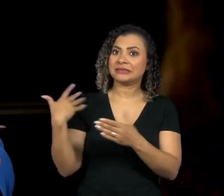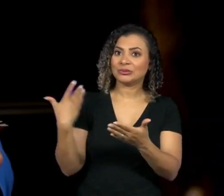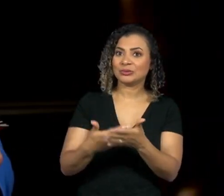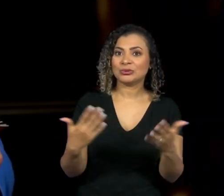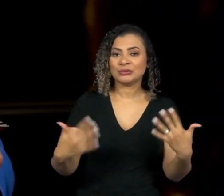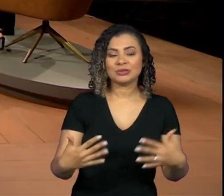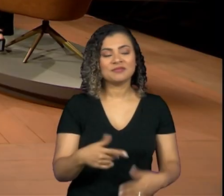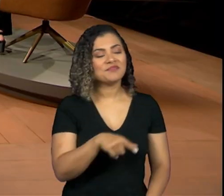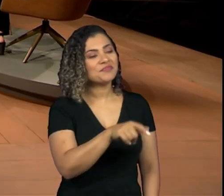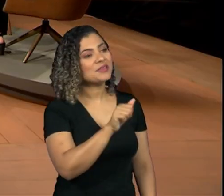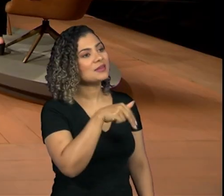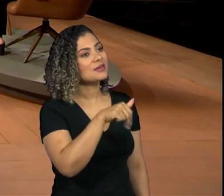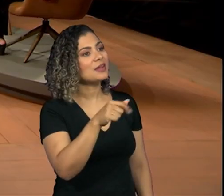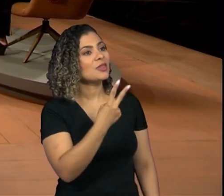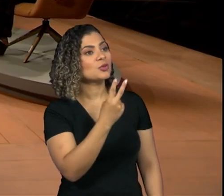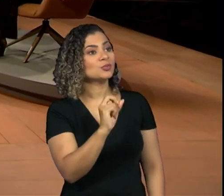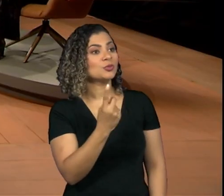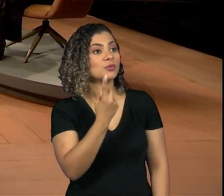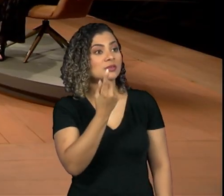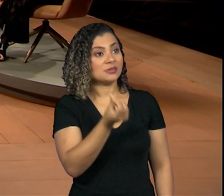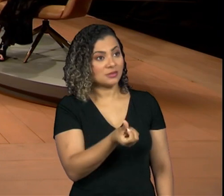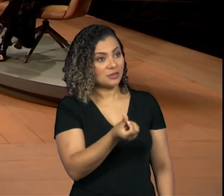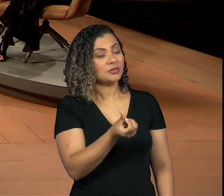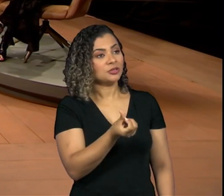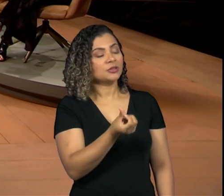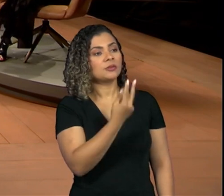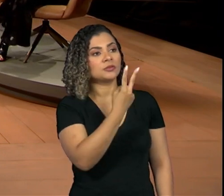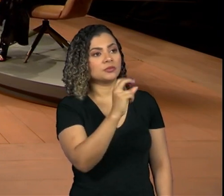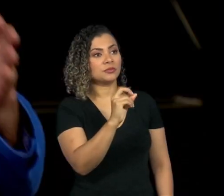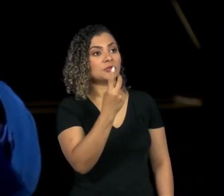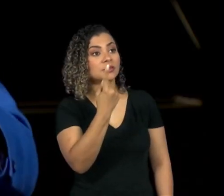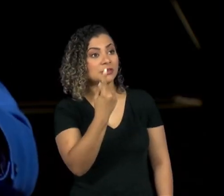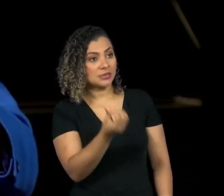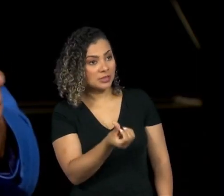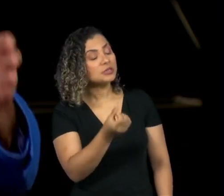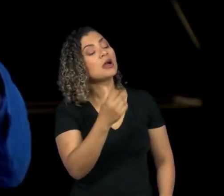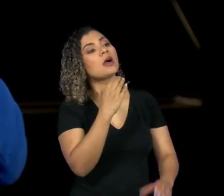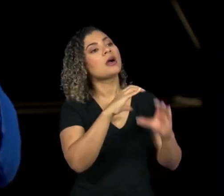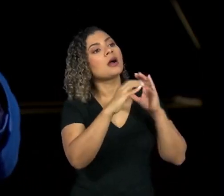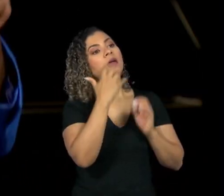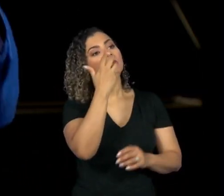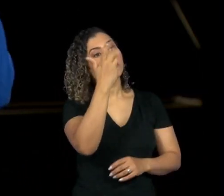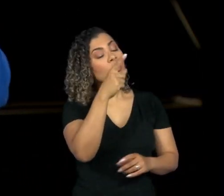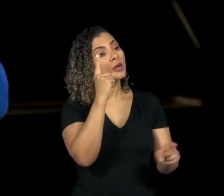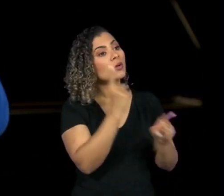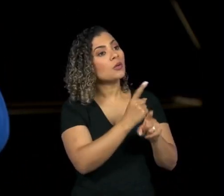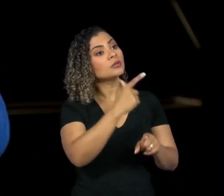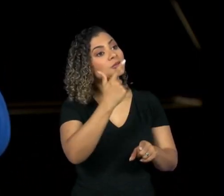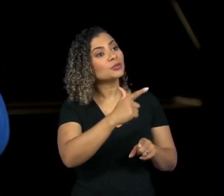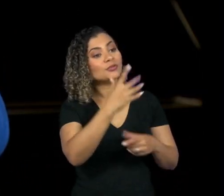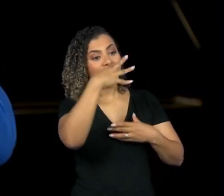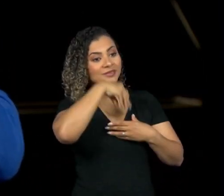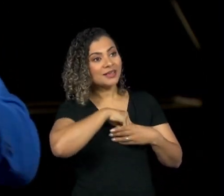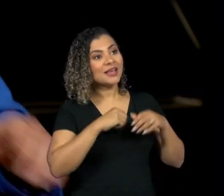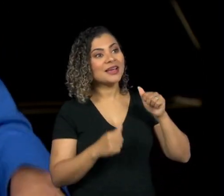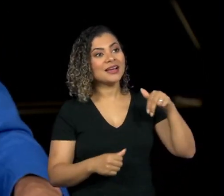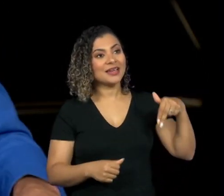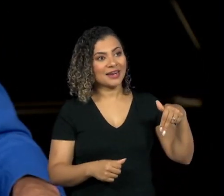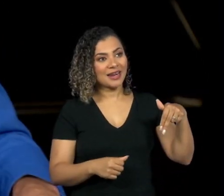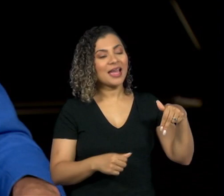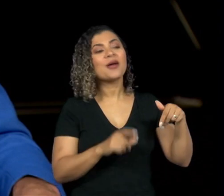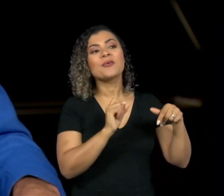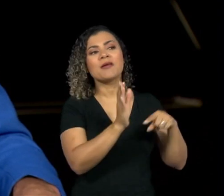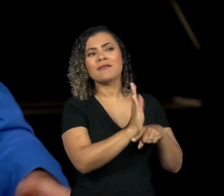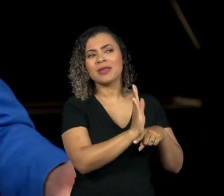Ana, em 2016, acho que foi nesse ano, a cantora Ana Canhas volta a se encontrar com a atriz Ana Canhas no filme